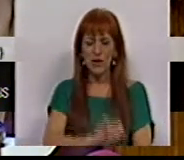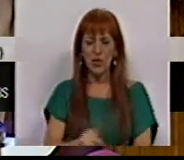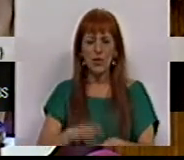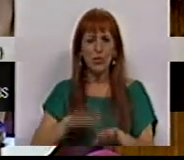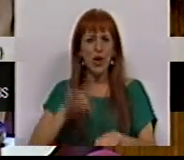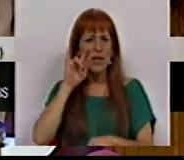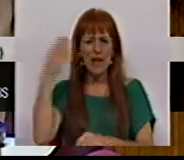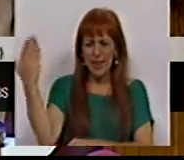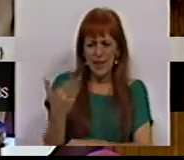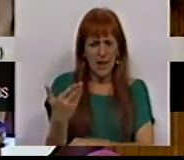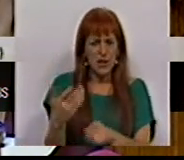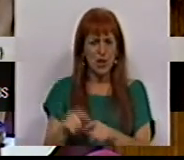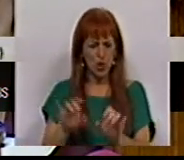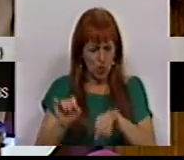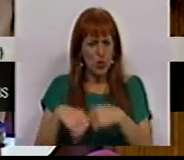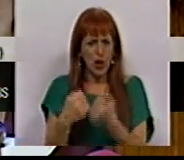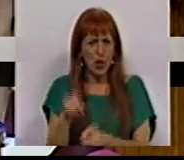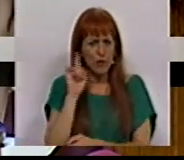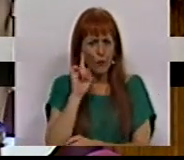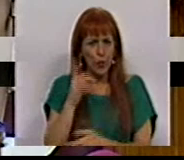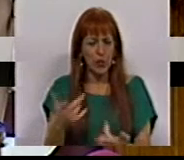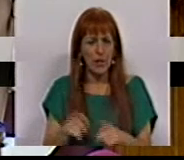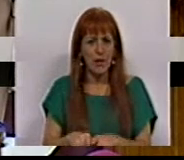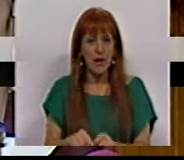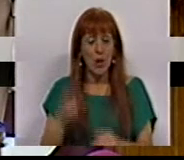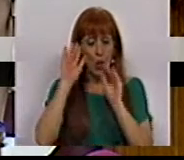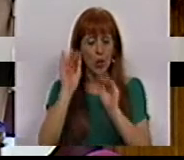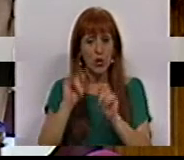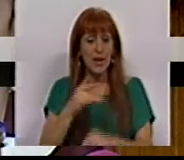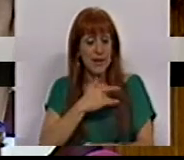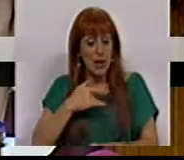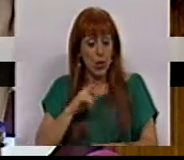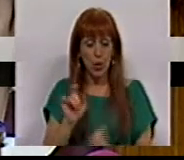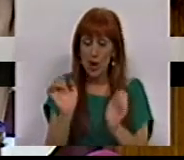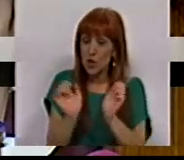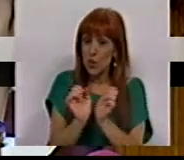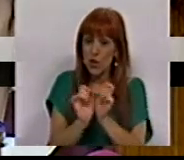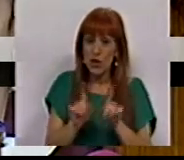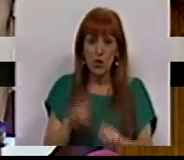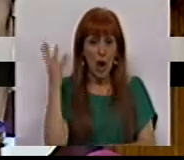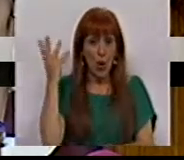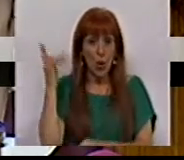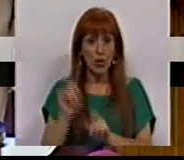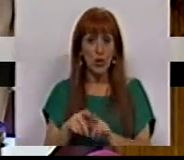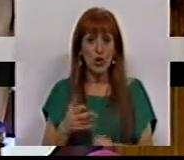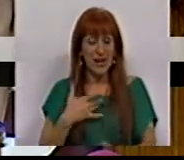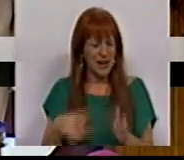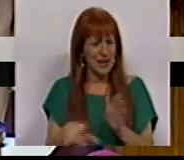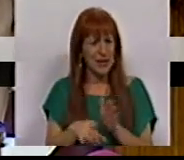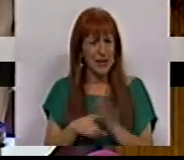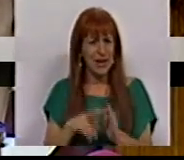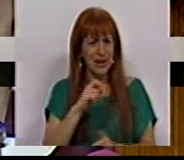pela garantia de direitos sociais fundamentais, como a educação, a saúde, a segurança social e a cultura, com o